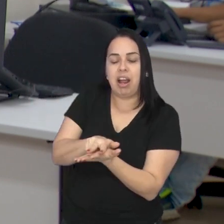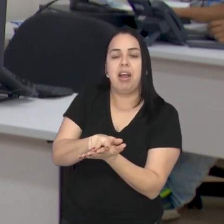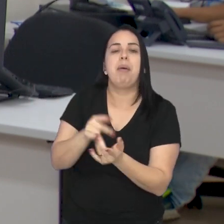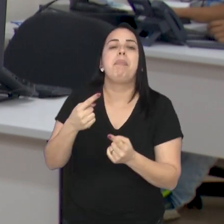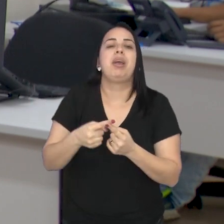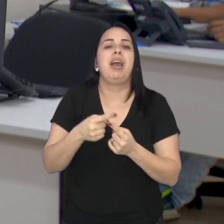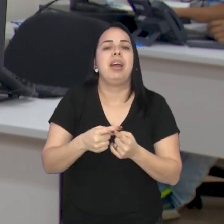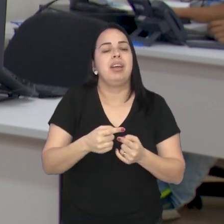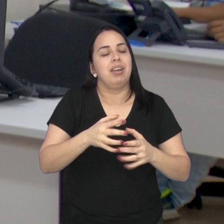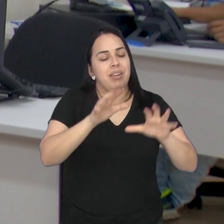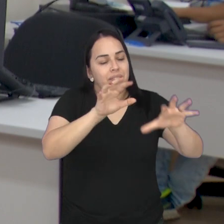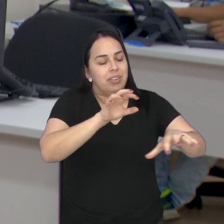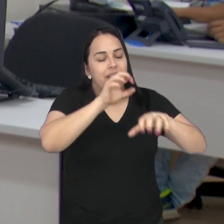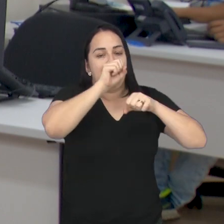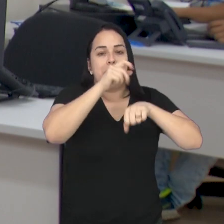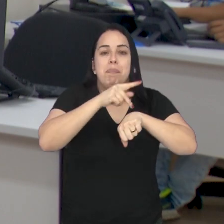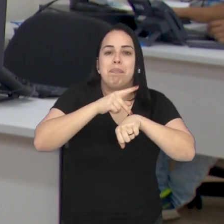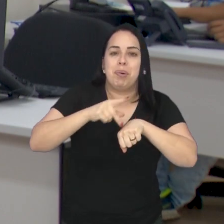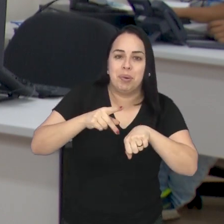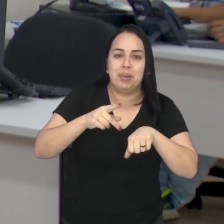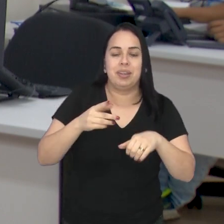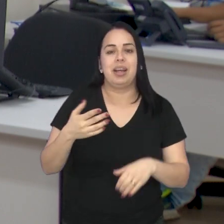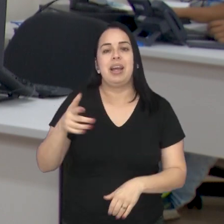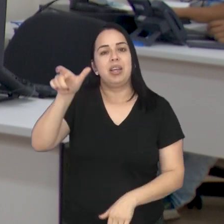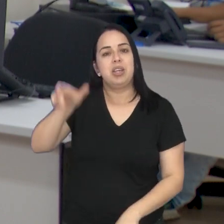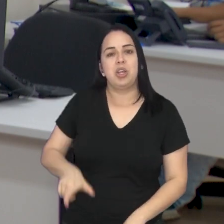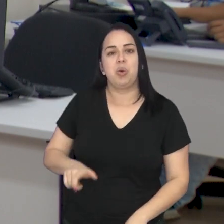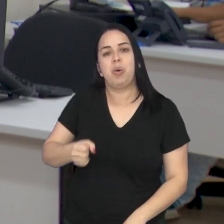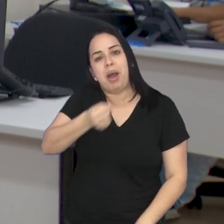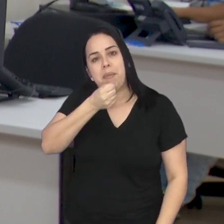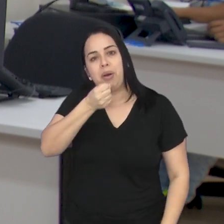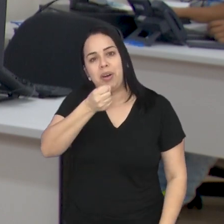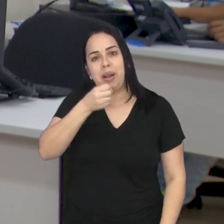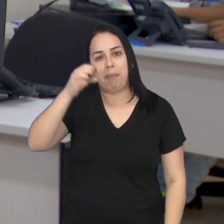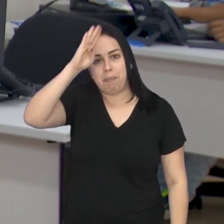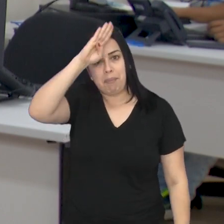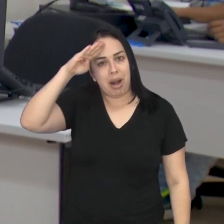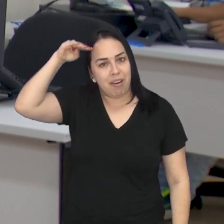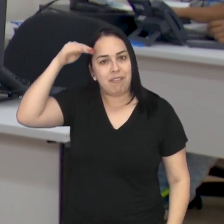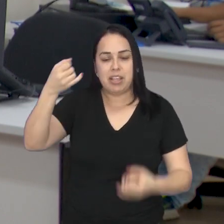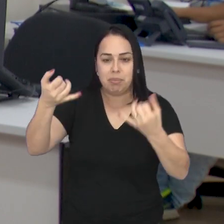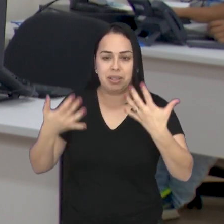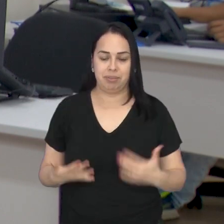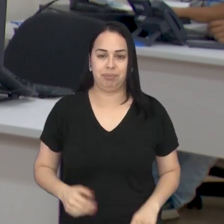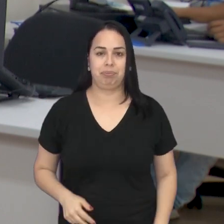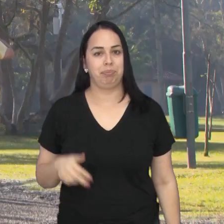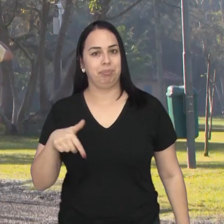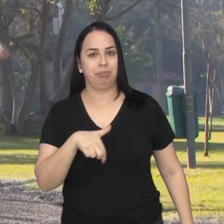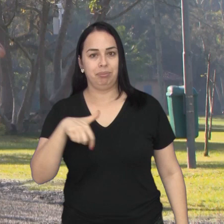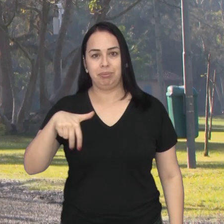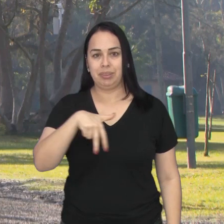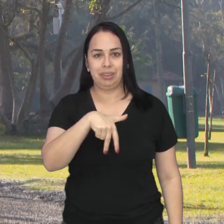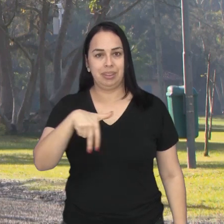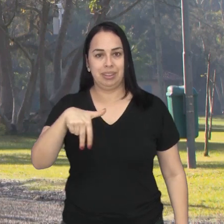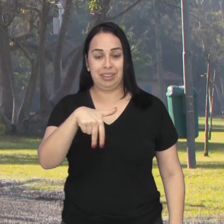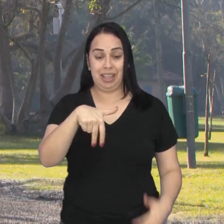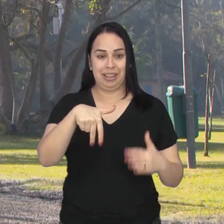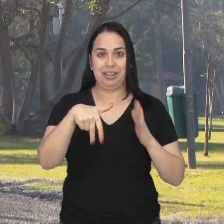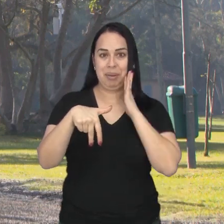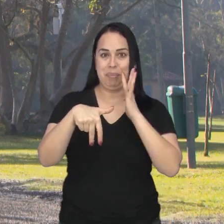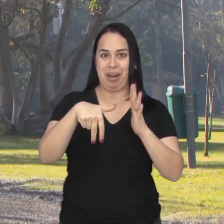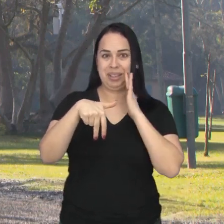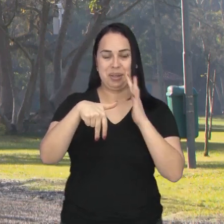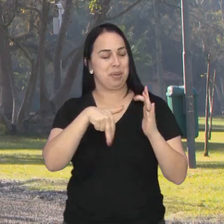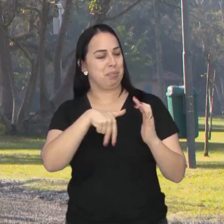doenças respiratórias. Interessante, né? E quem ajuda a gente a entender melhor é o repórter Marvin Pinho. Que tal começar o dia com